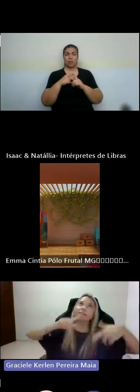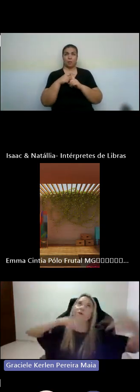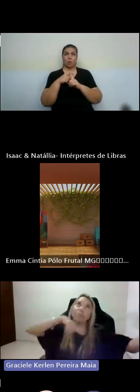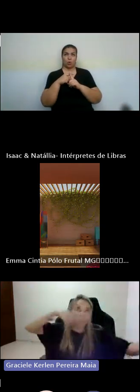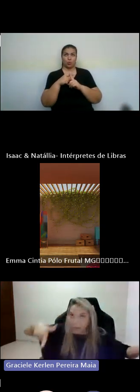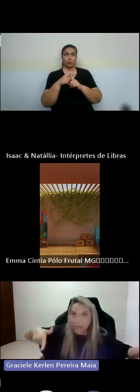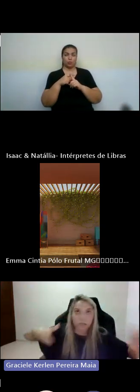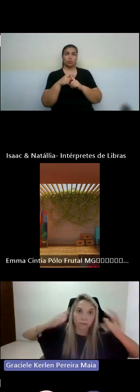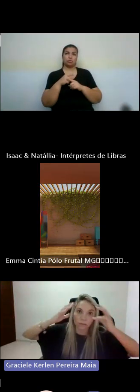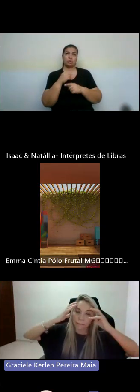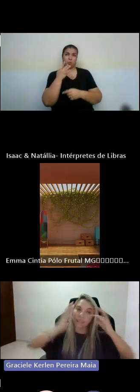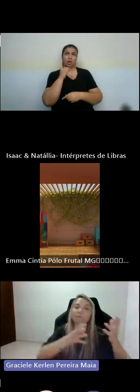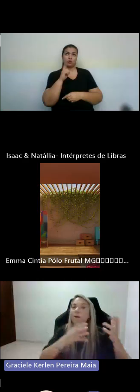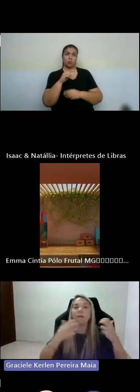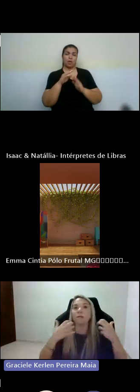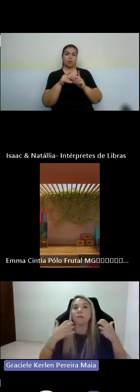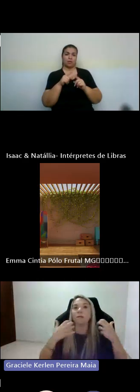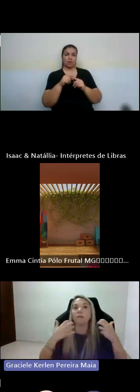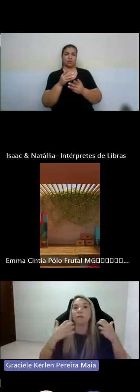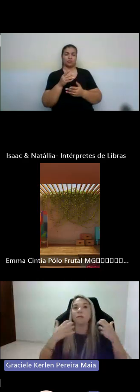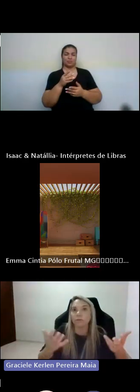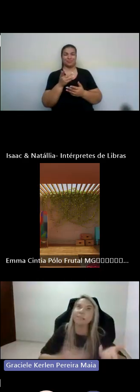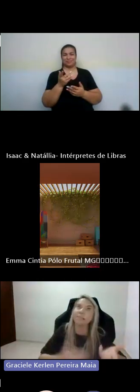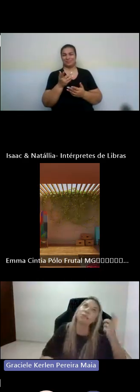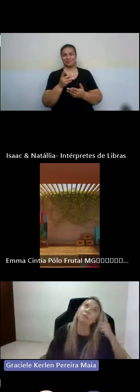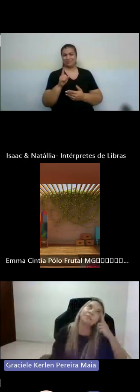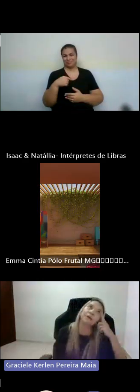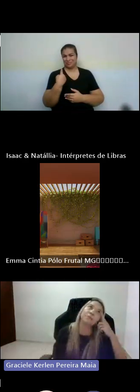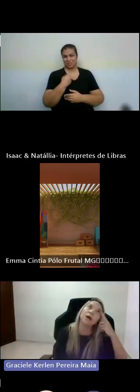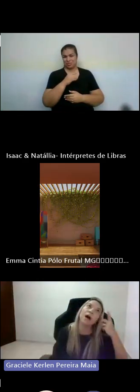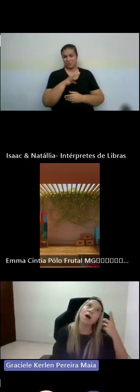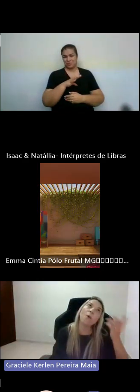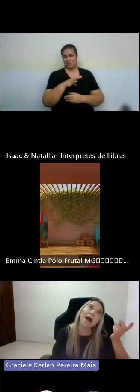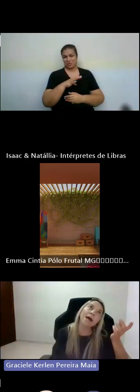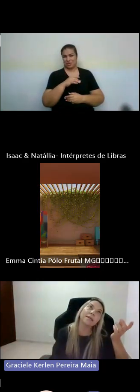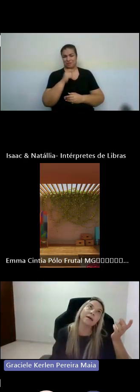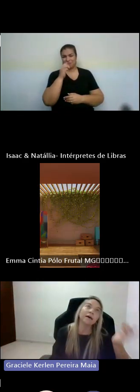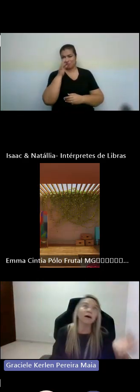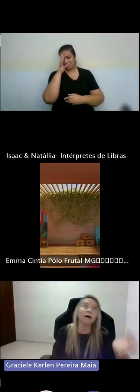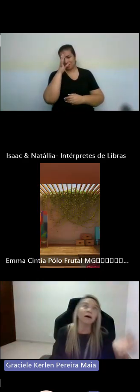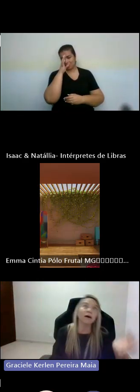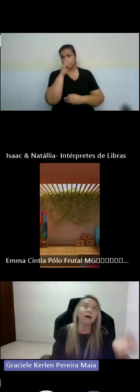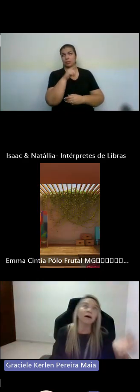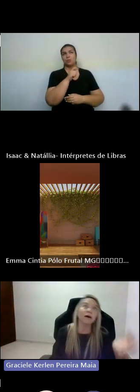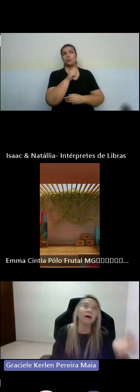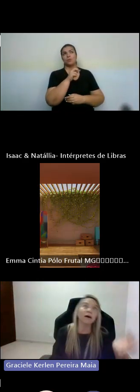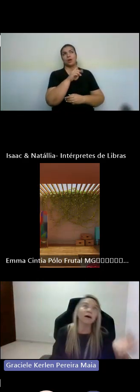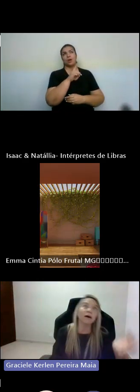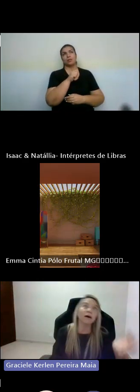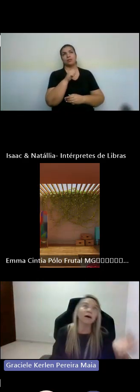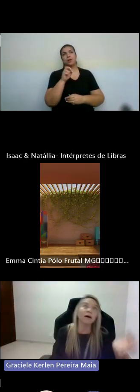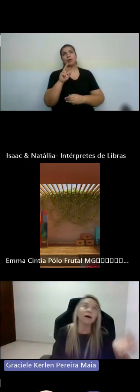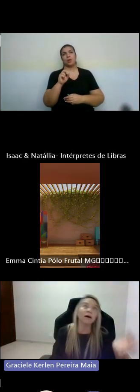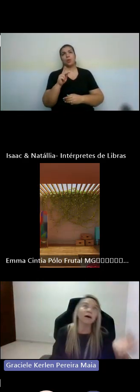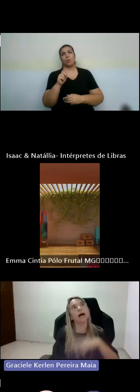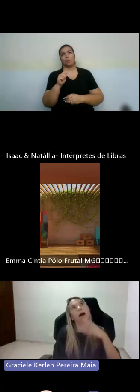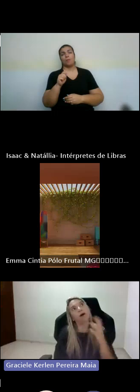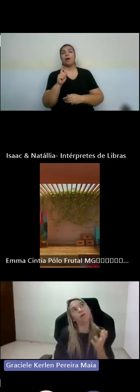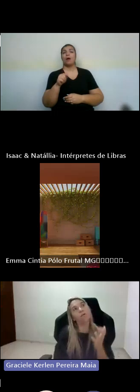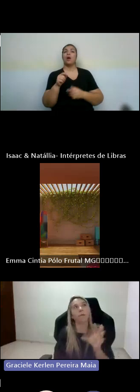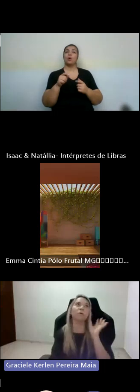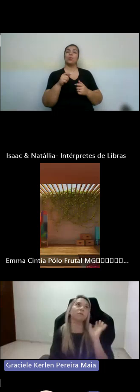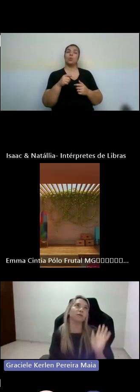provavelmente deve ser uma igreja. Da mesma forma que nós, na língua portuguesa, não pensamos. Guarda, roupa, é um lugar que